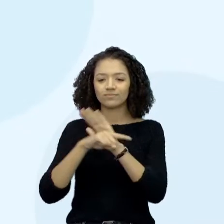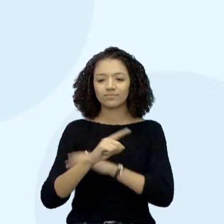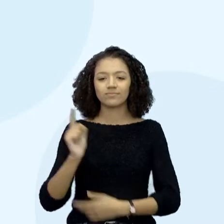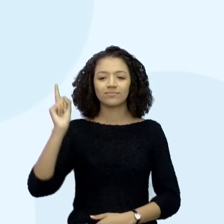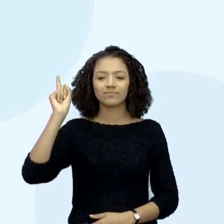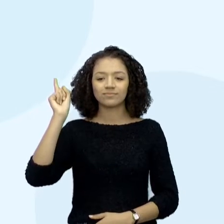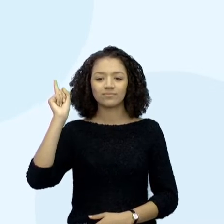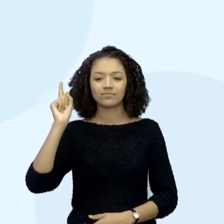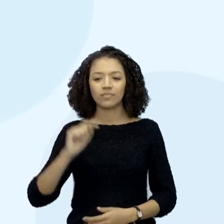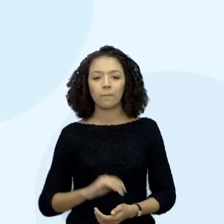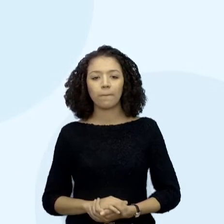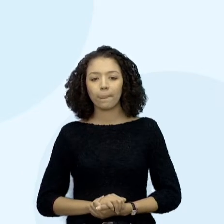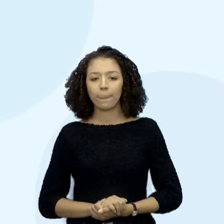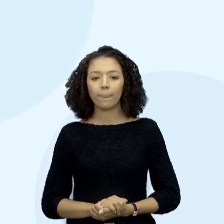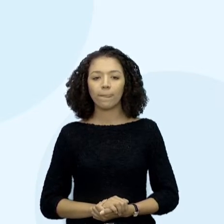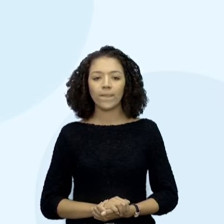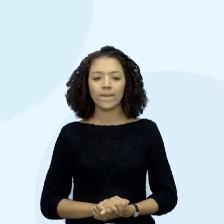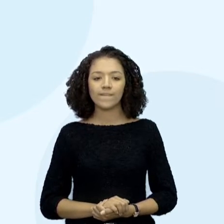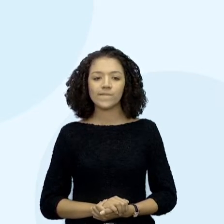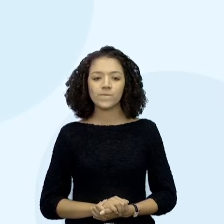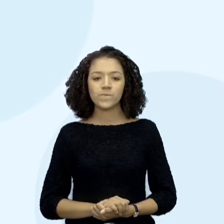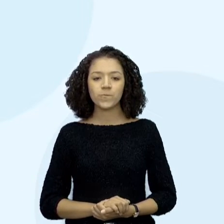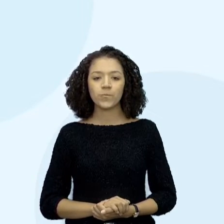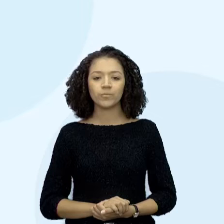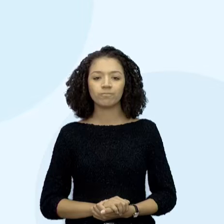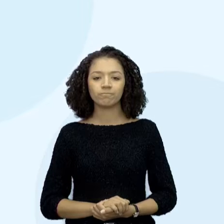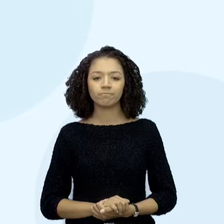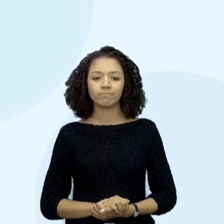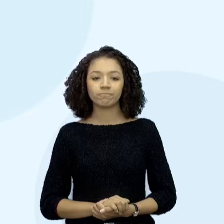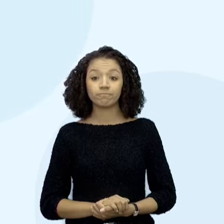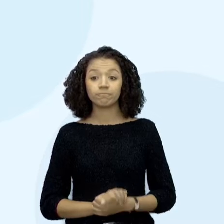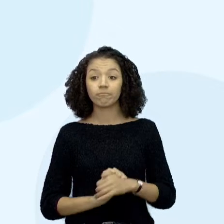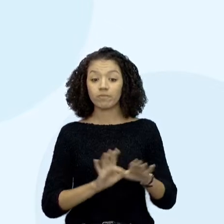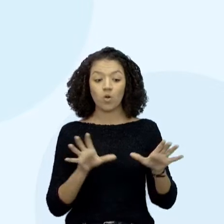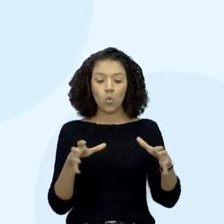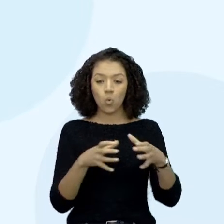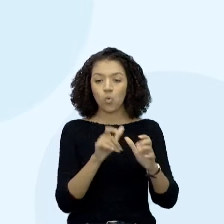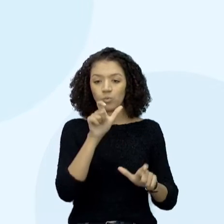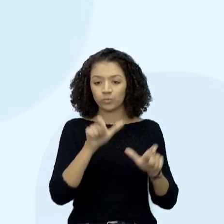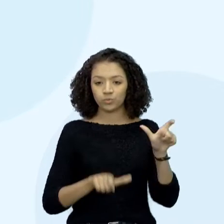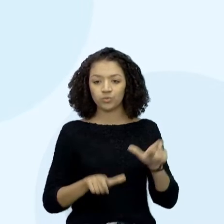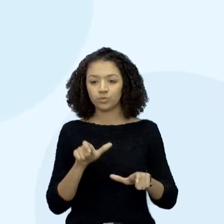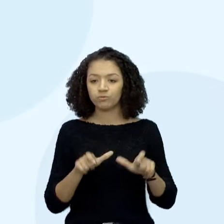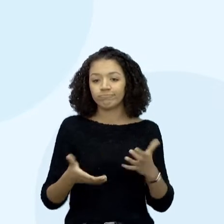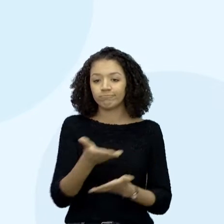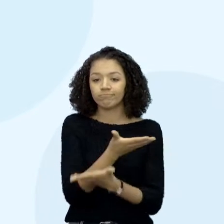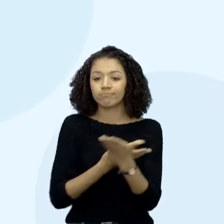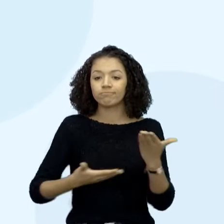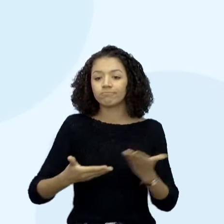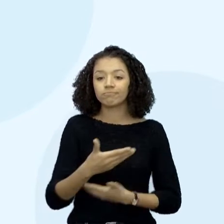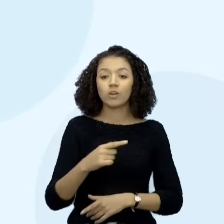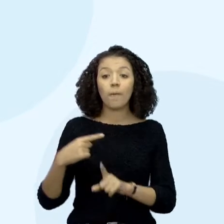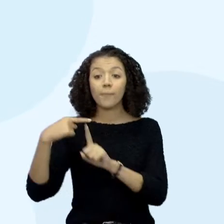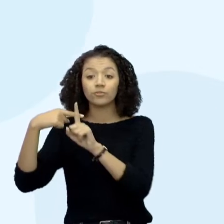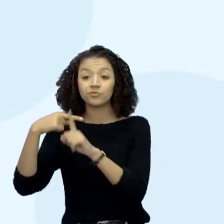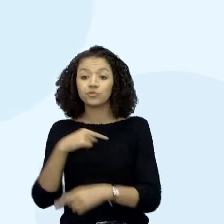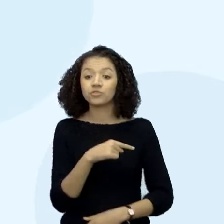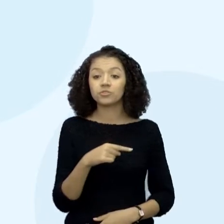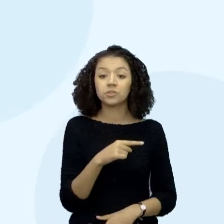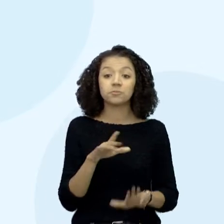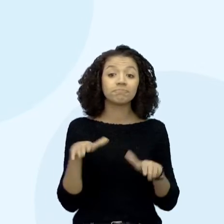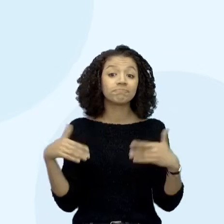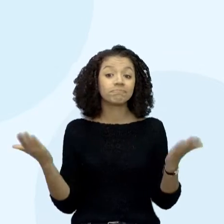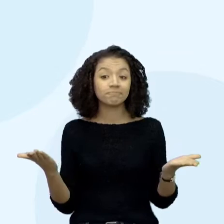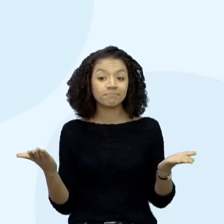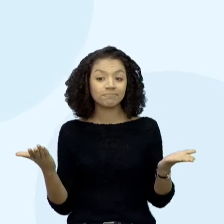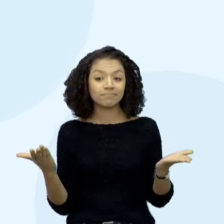telinha. Terceira pergunta. Quais são os pontos positivos e negativos do trabalho em